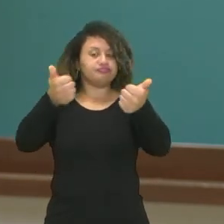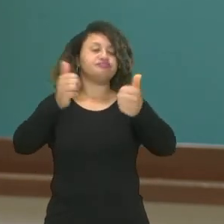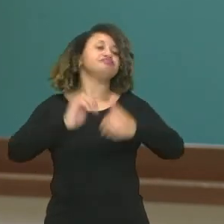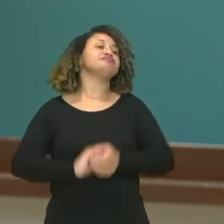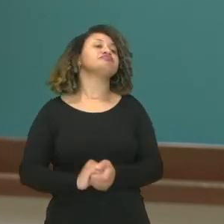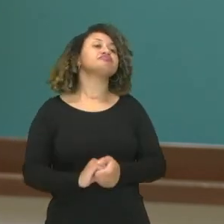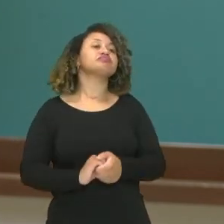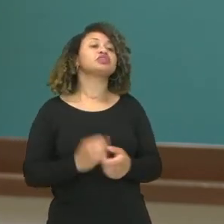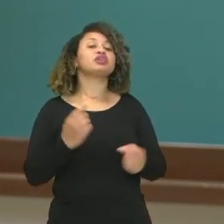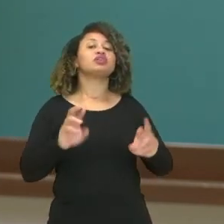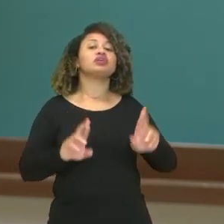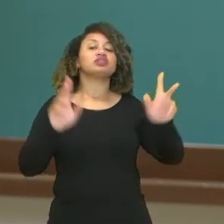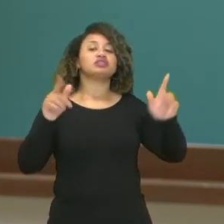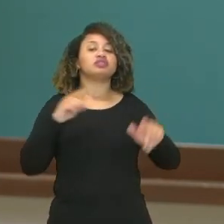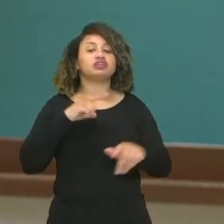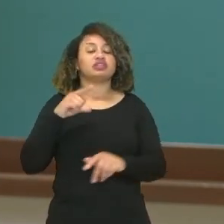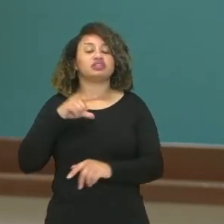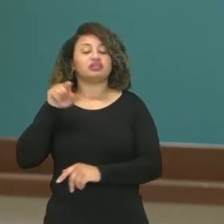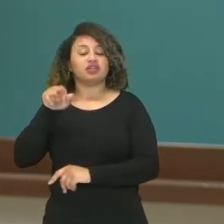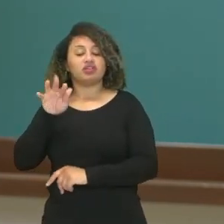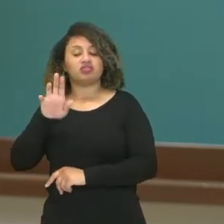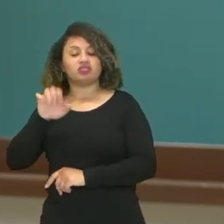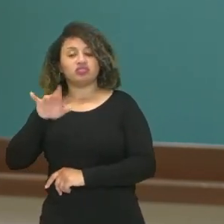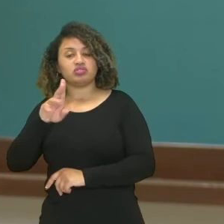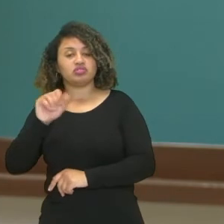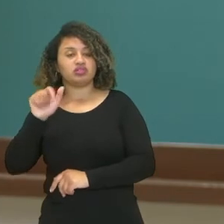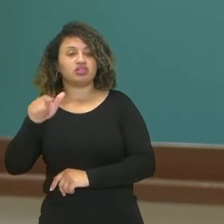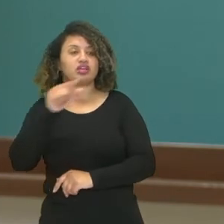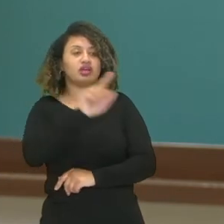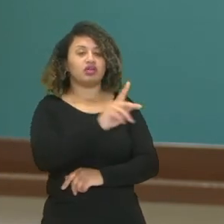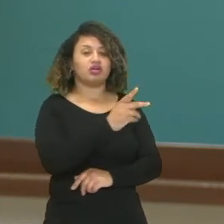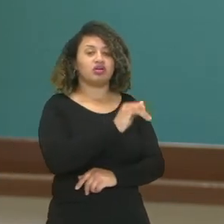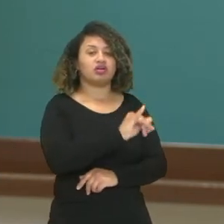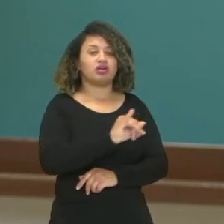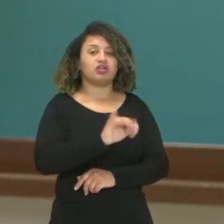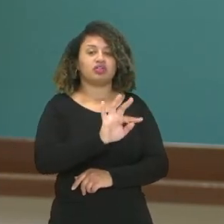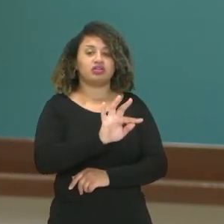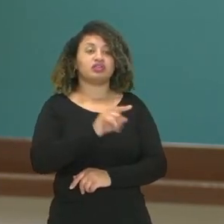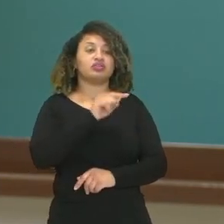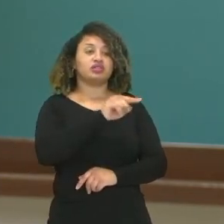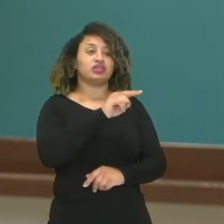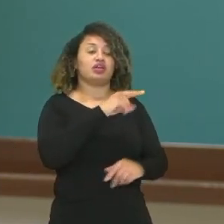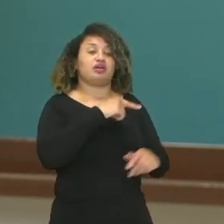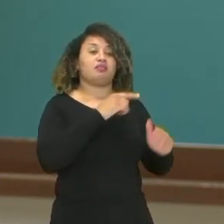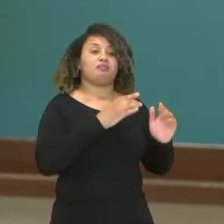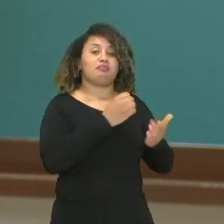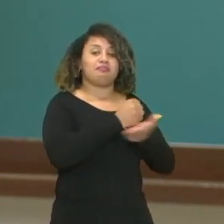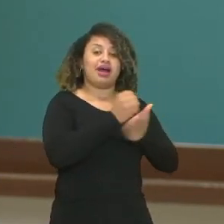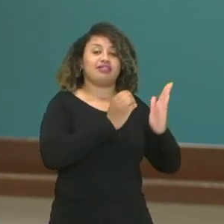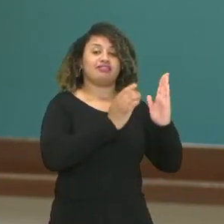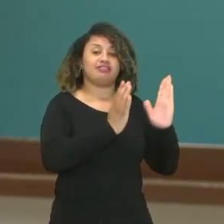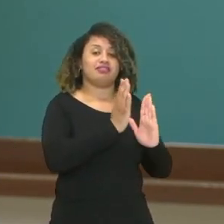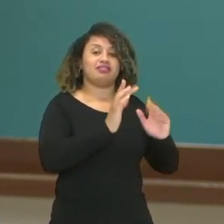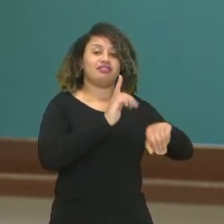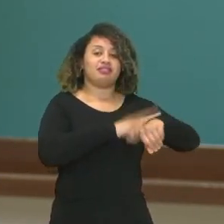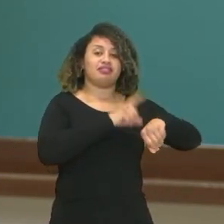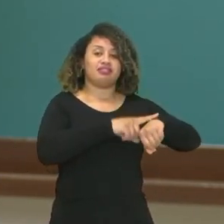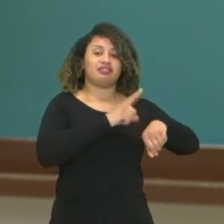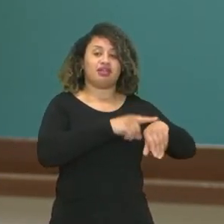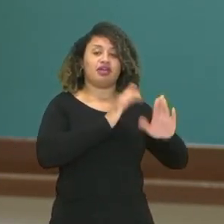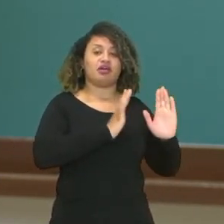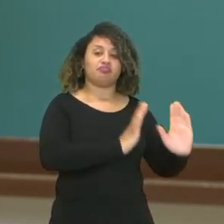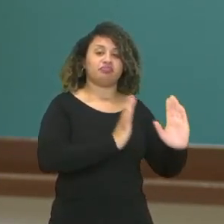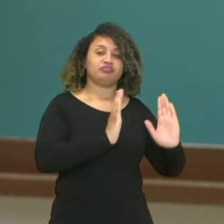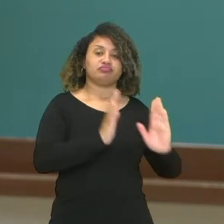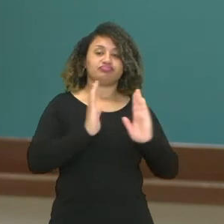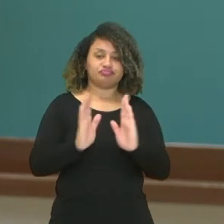qual é a diferença do funcional e do HIIT? Então, o HIIT ele é baseado em tempo, tá? Basicamente é isso. O HIIT é baseado